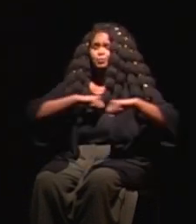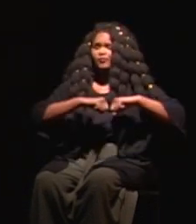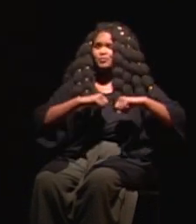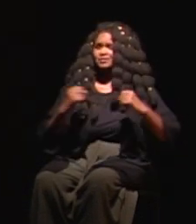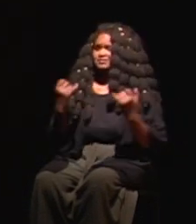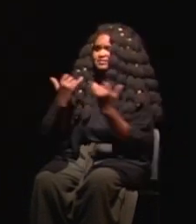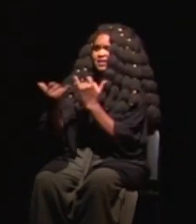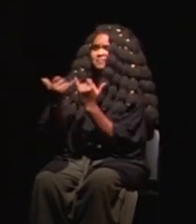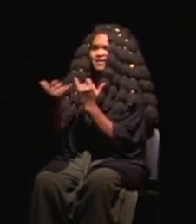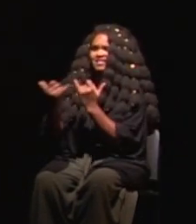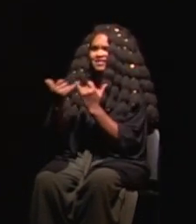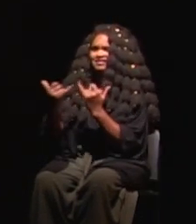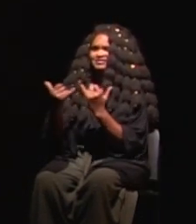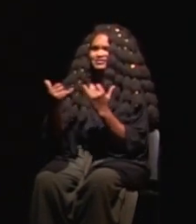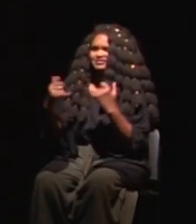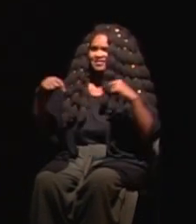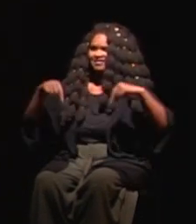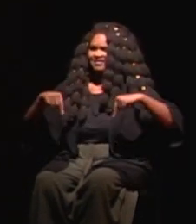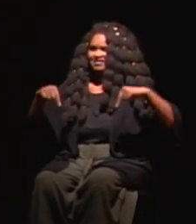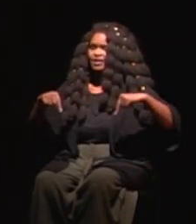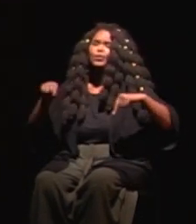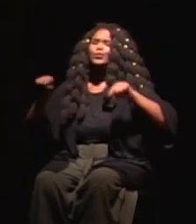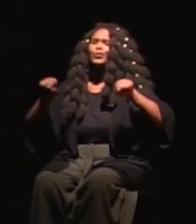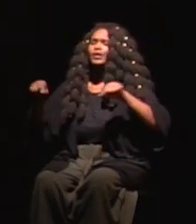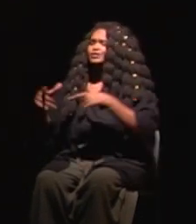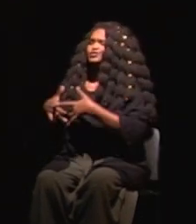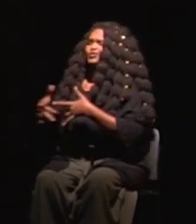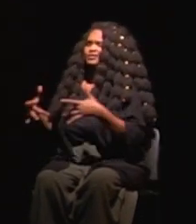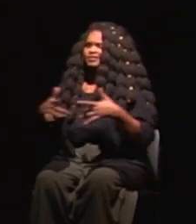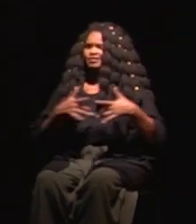o Solidariedade, um sindicato